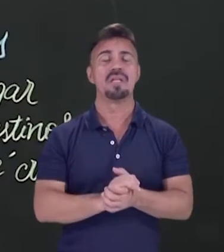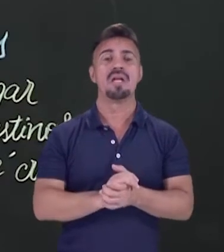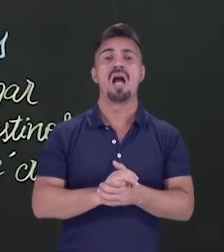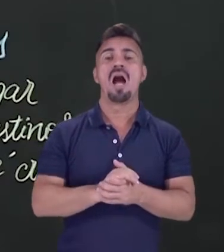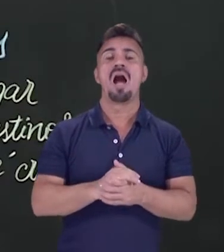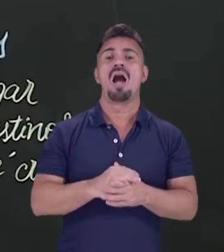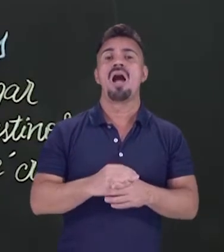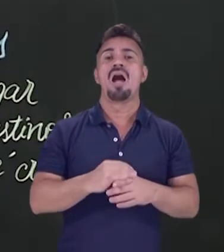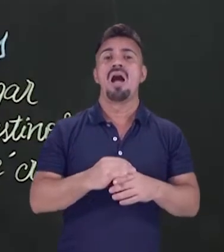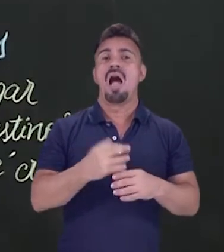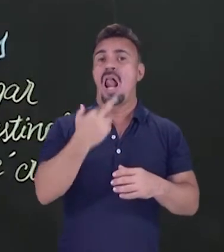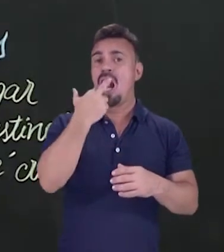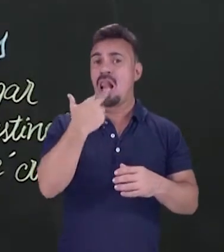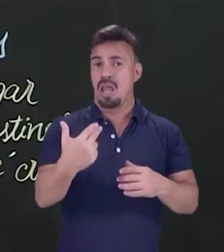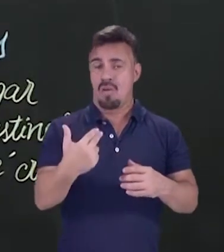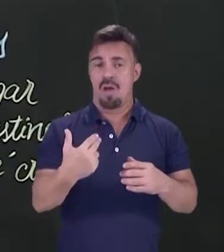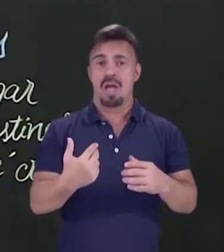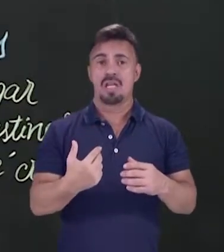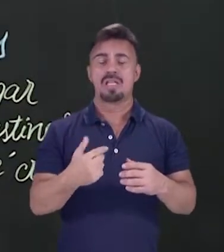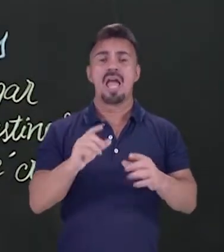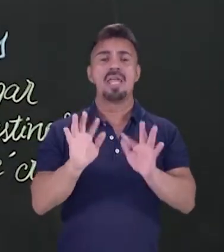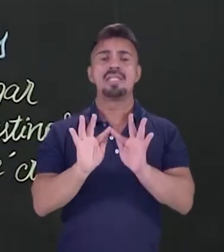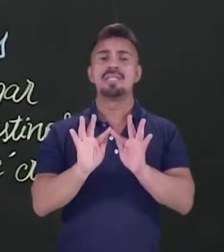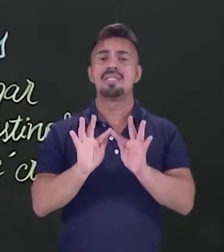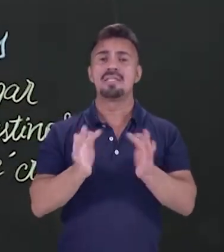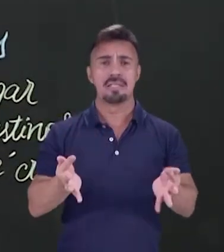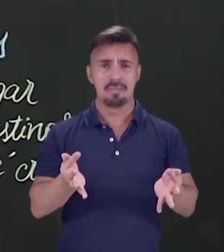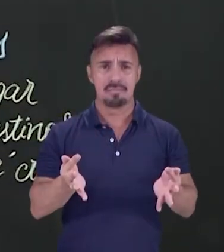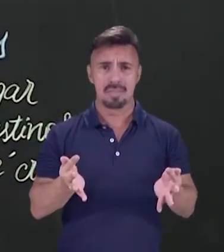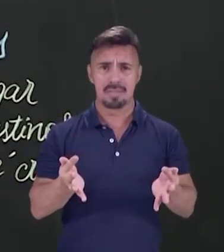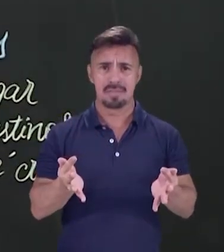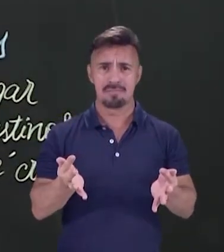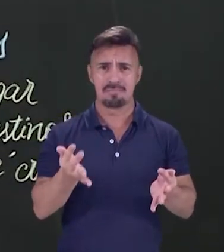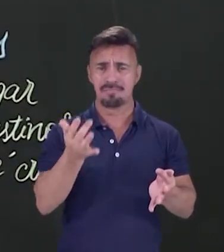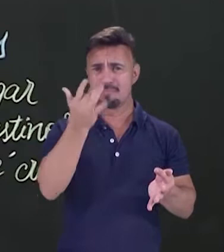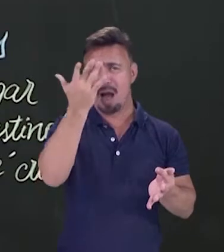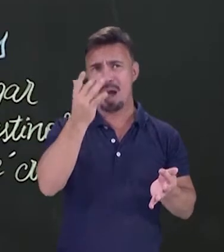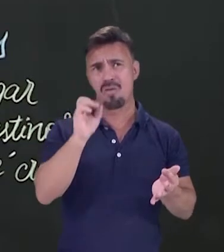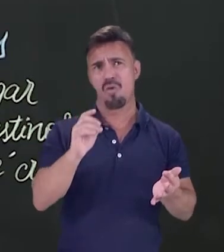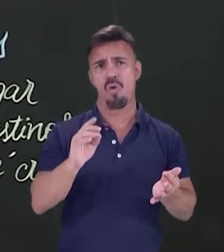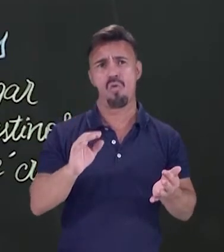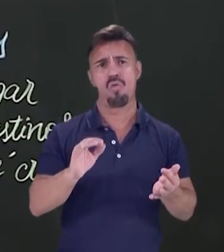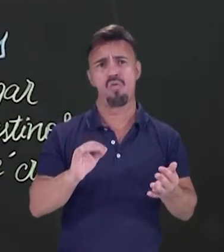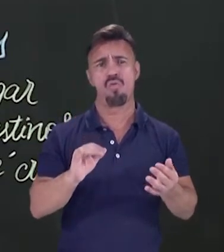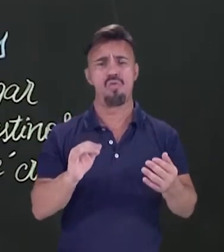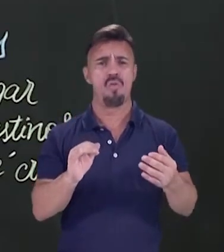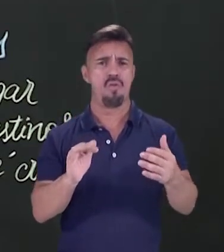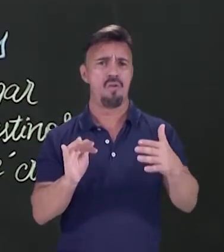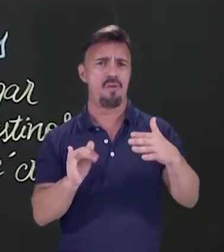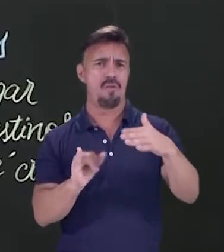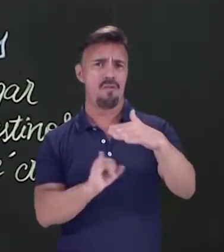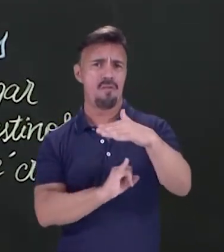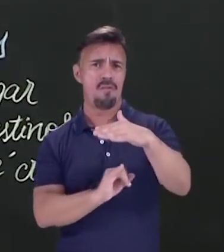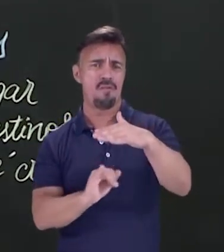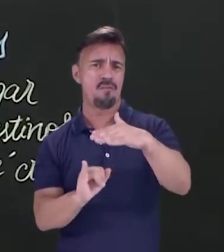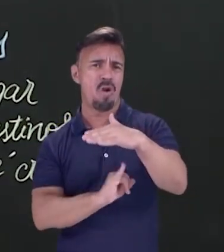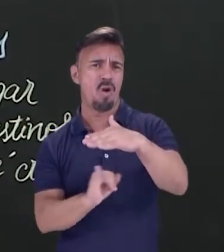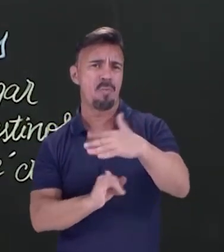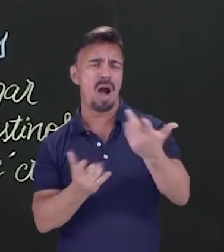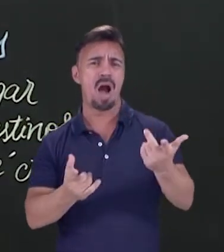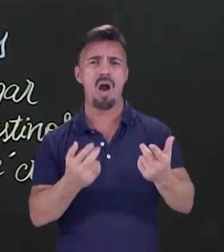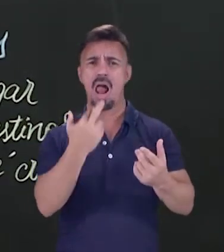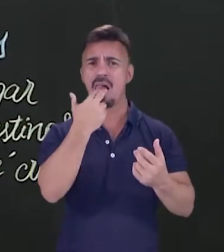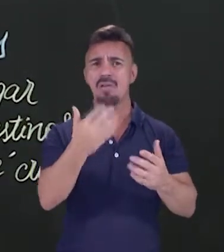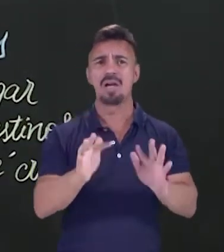artigo de opinião é simples, clara e direta. Simples não é uma linguagem fácil nem informal, hein, galera? Coloquial, não. O que a gente chama de uma